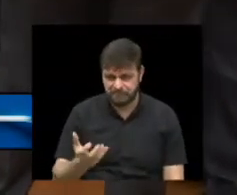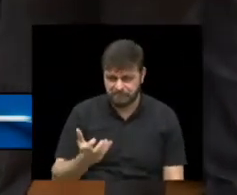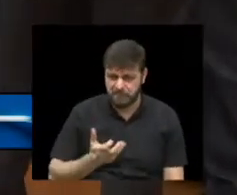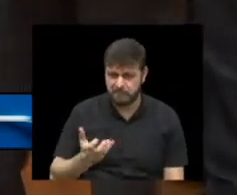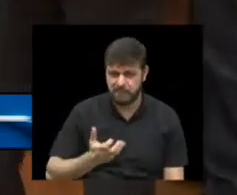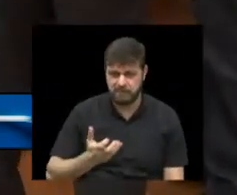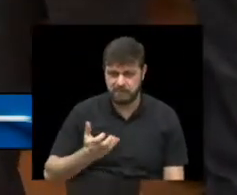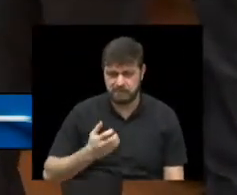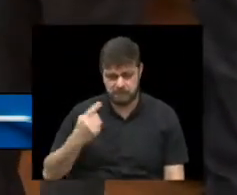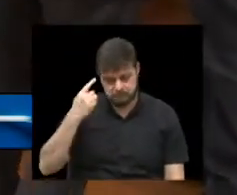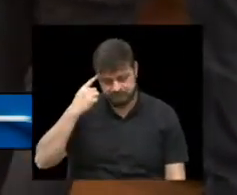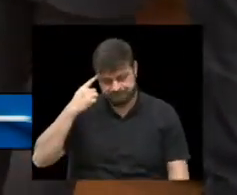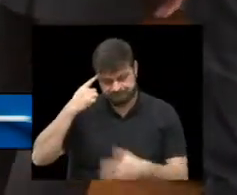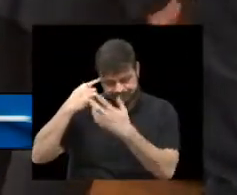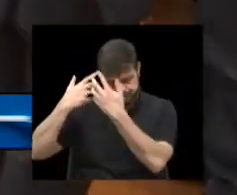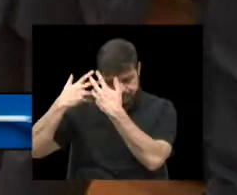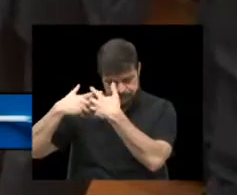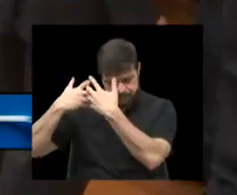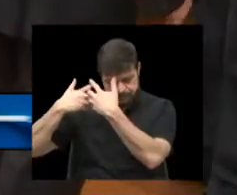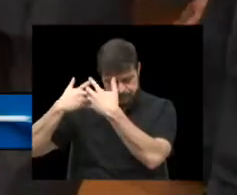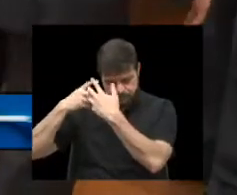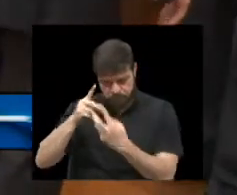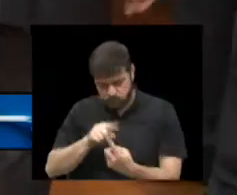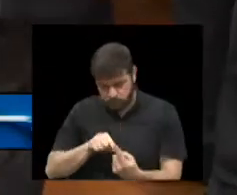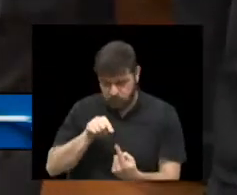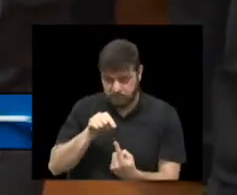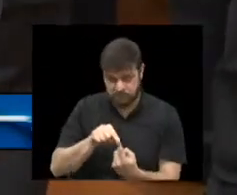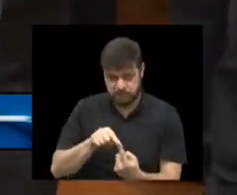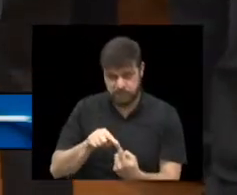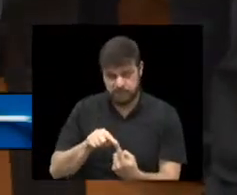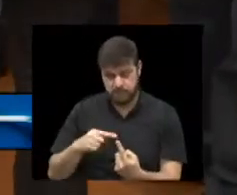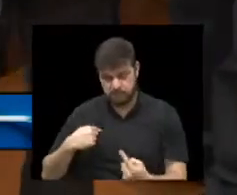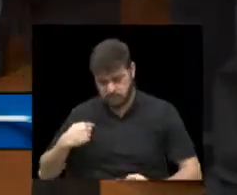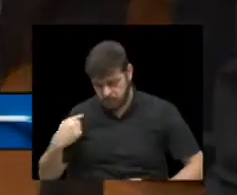essa reflexão para que a gente possa,